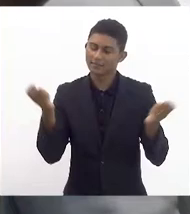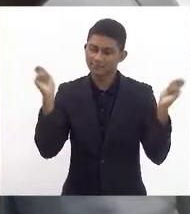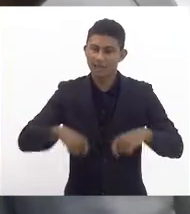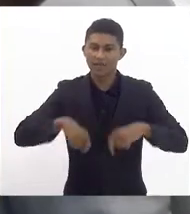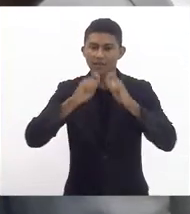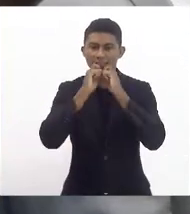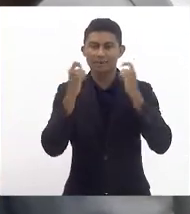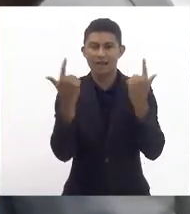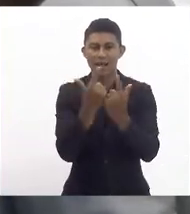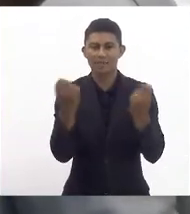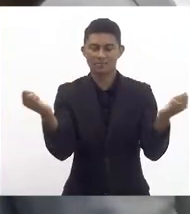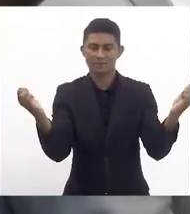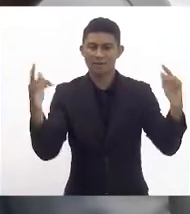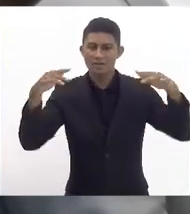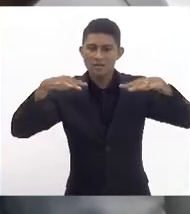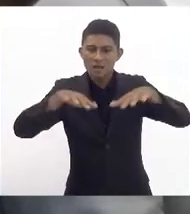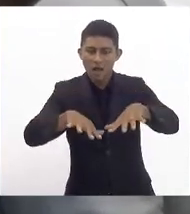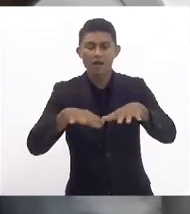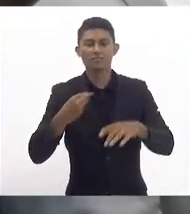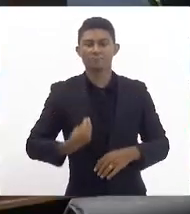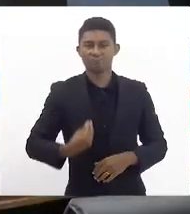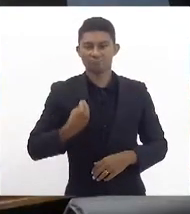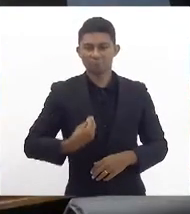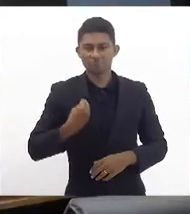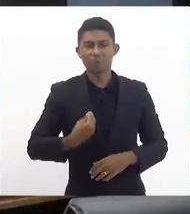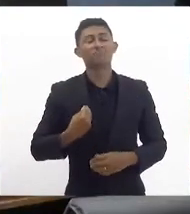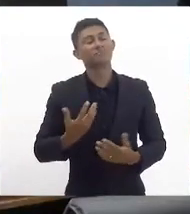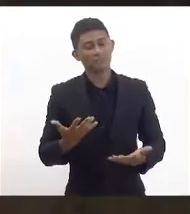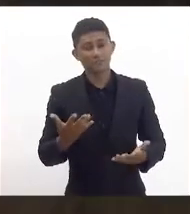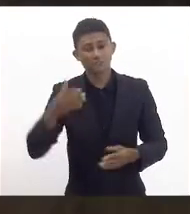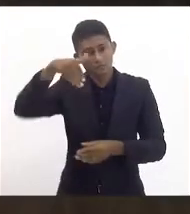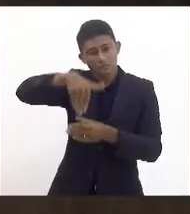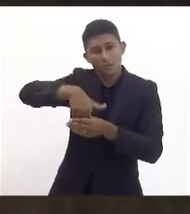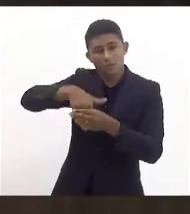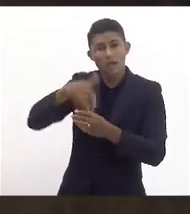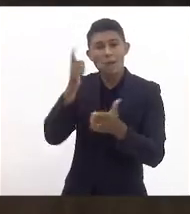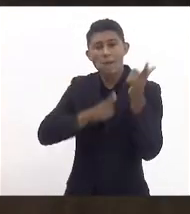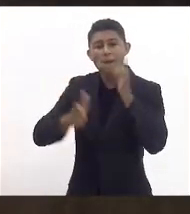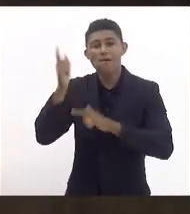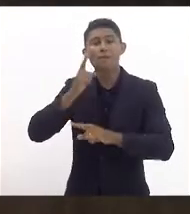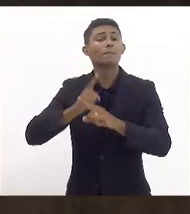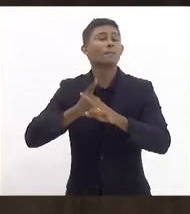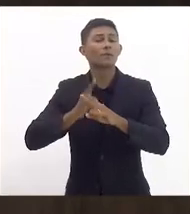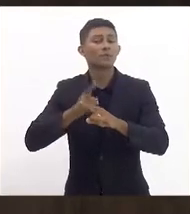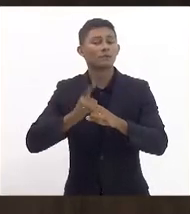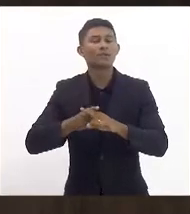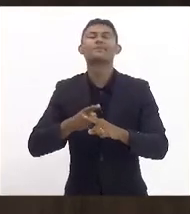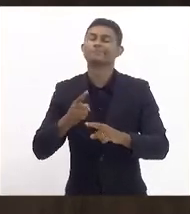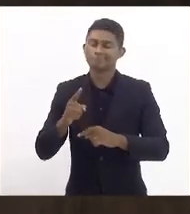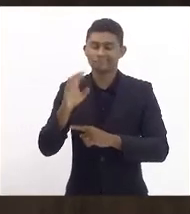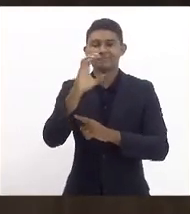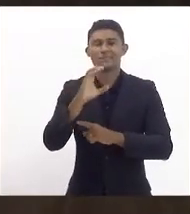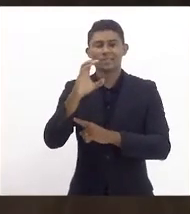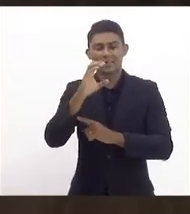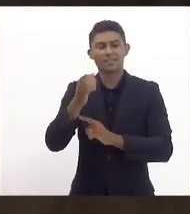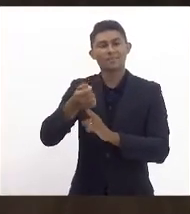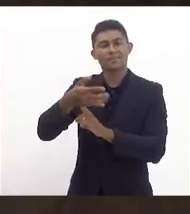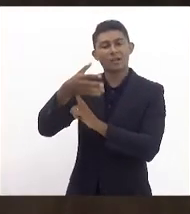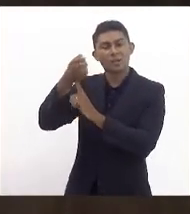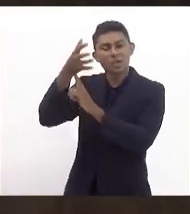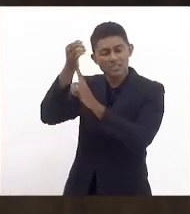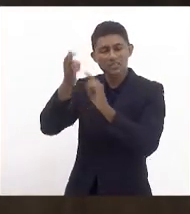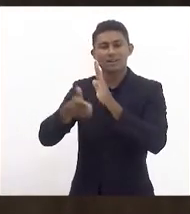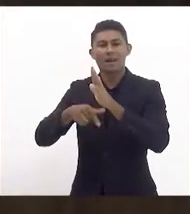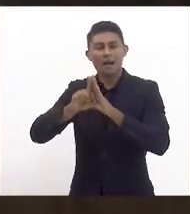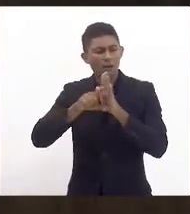poder, assim, votar com base na ciência e na tecnologia, com base em pesquisas muito concretas